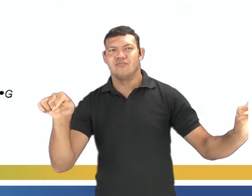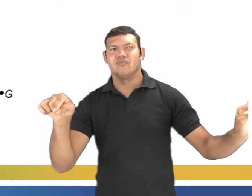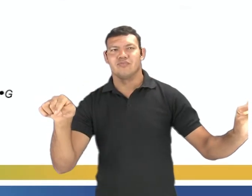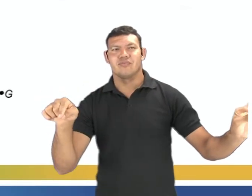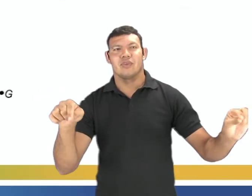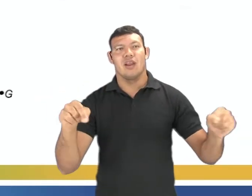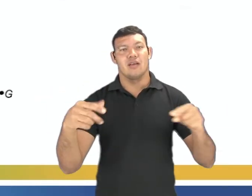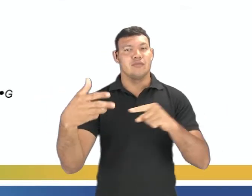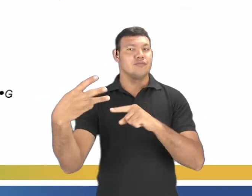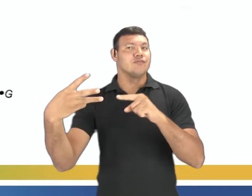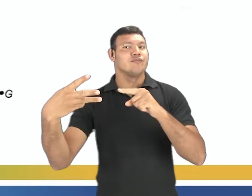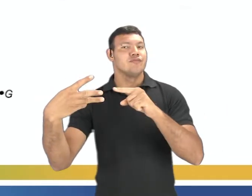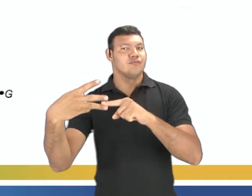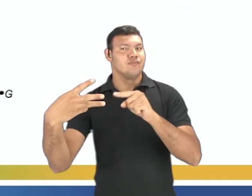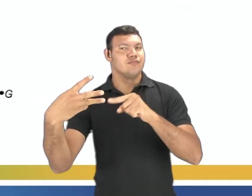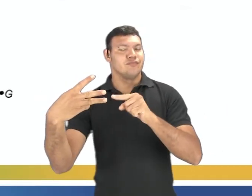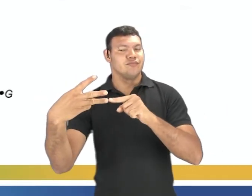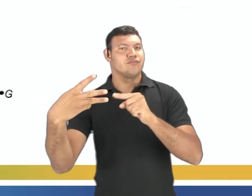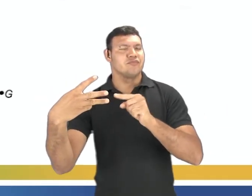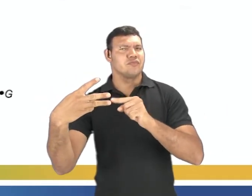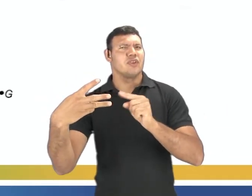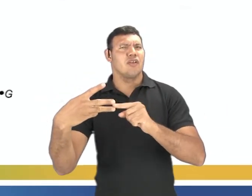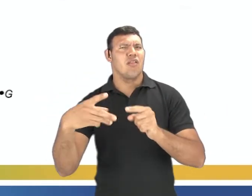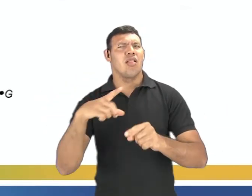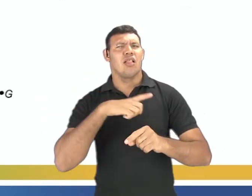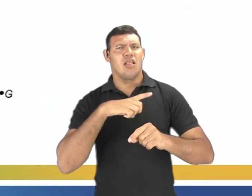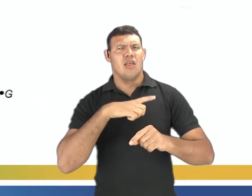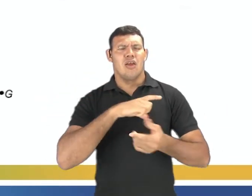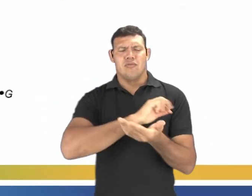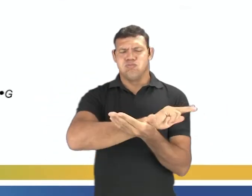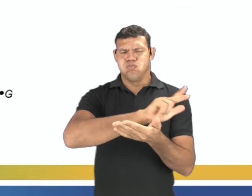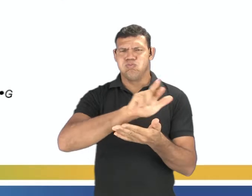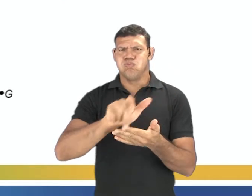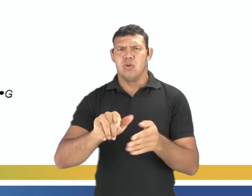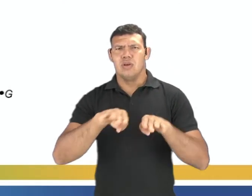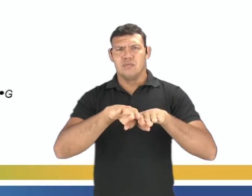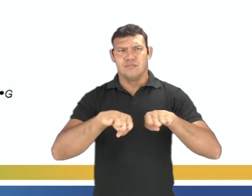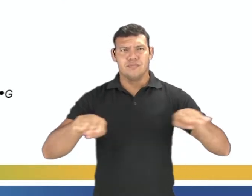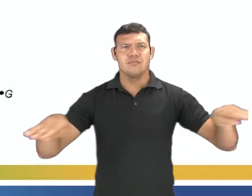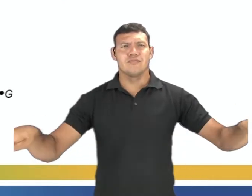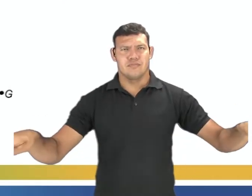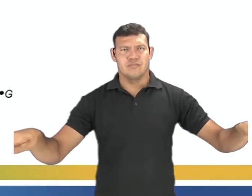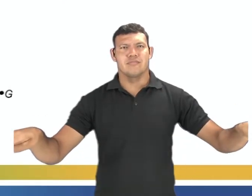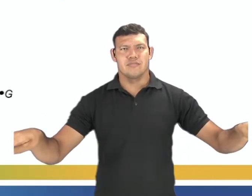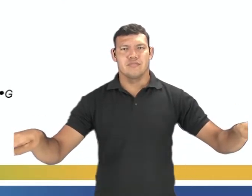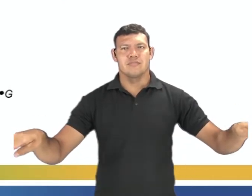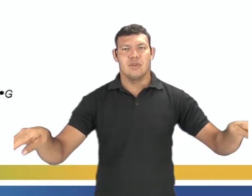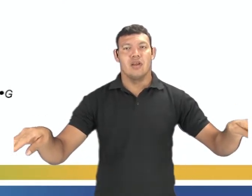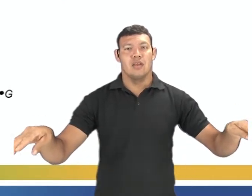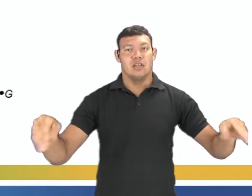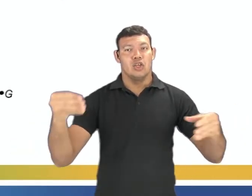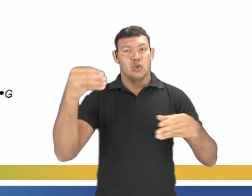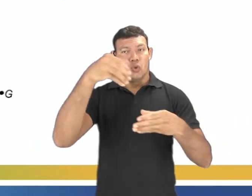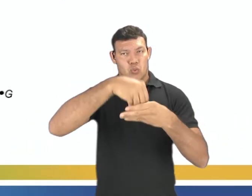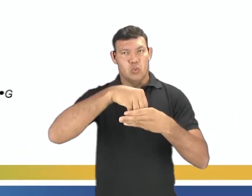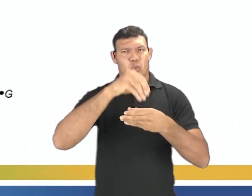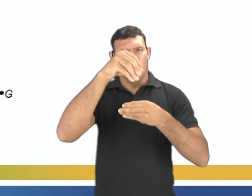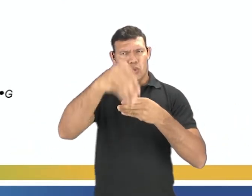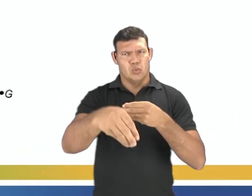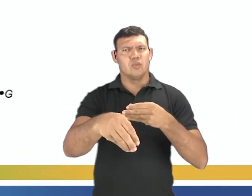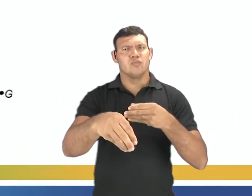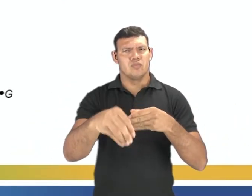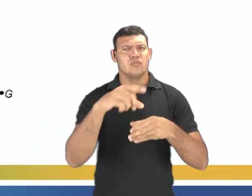terceira postulado diz o seguinte existem infinitos planos e cada plano e fora dele existem infinitos